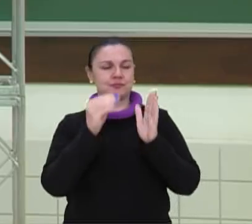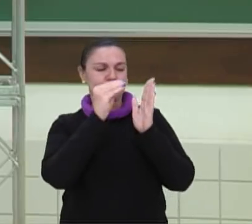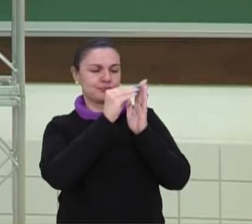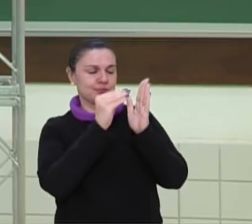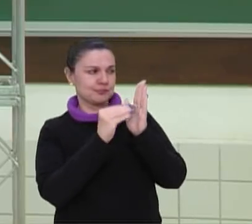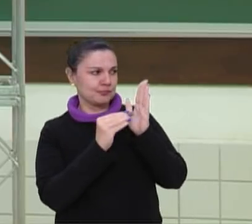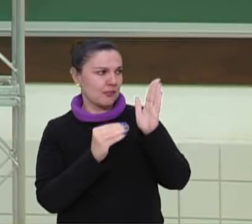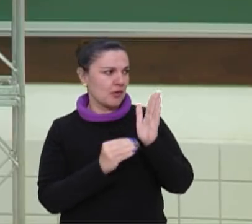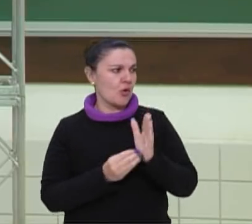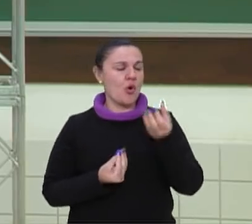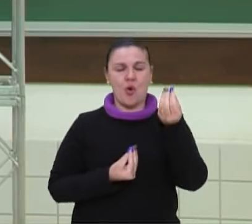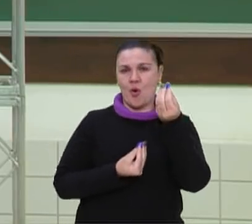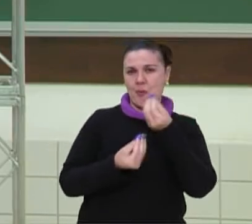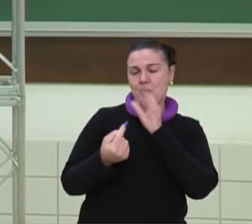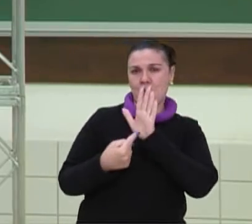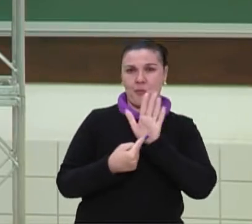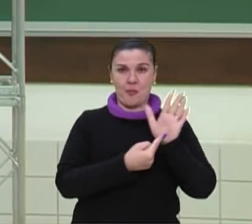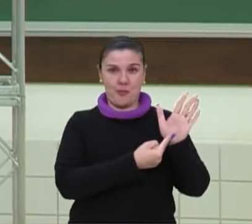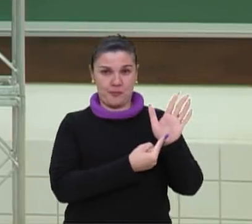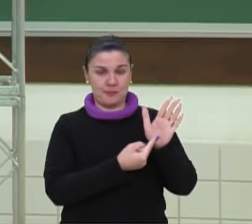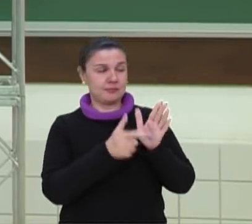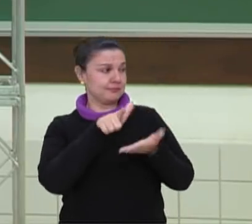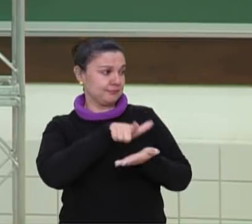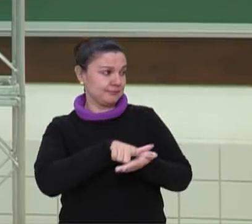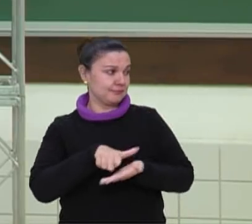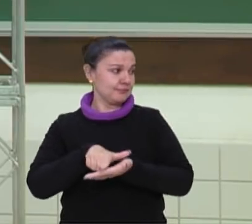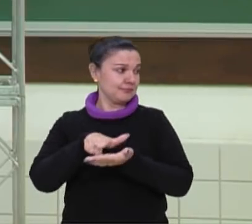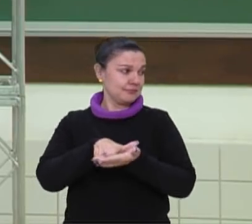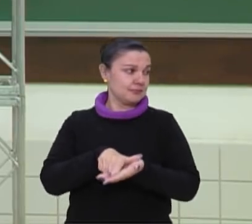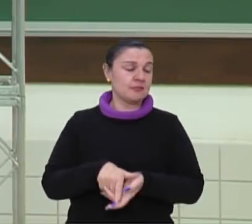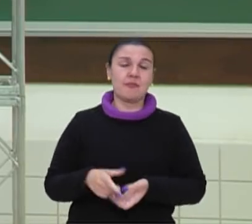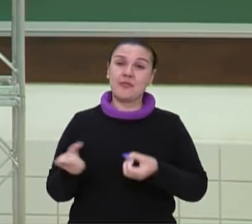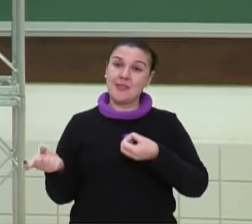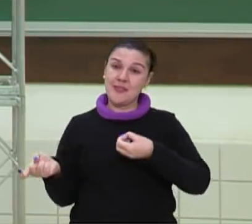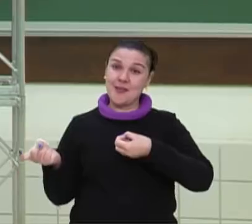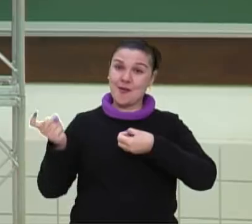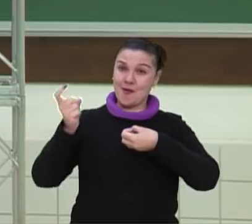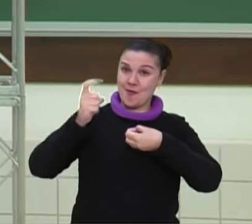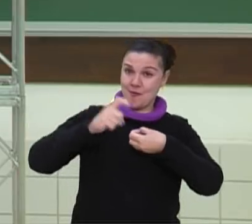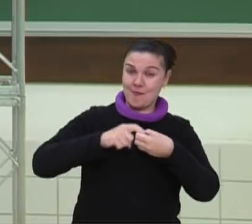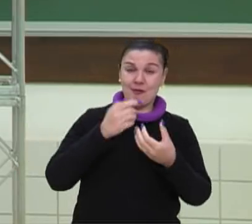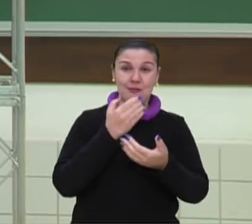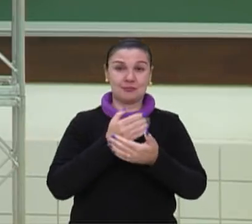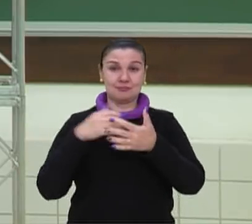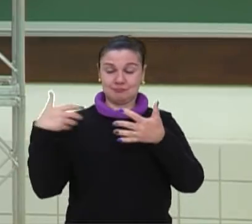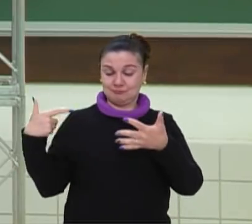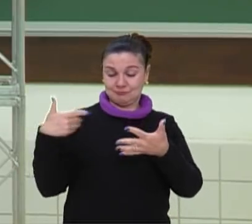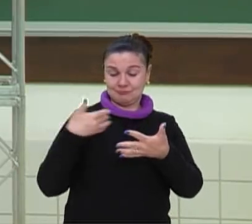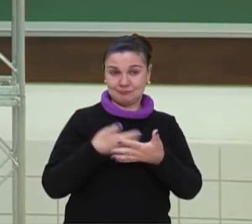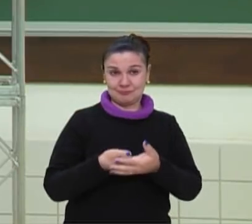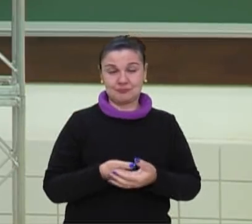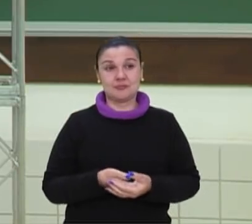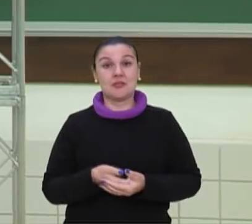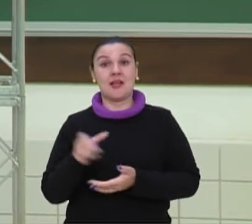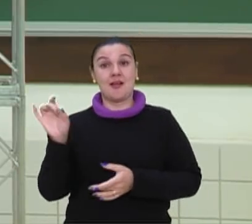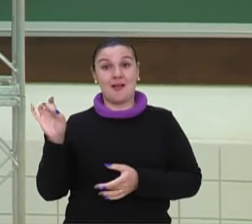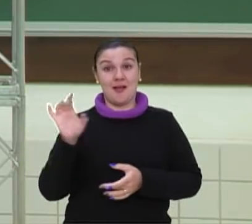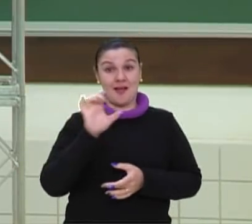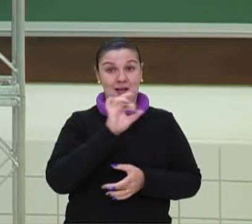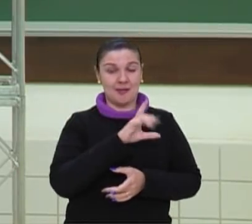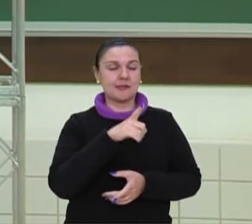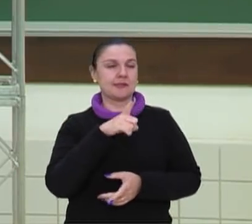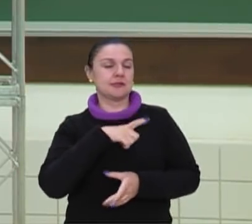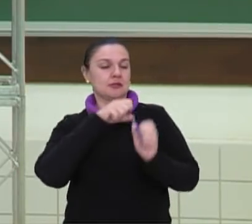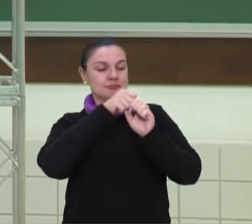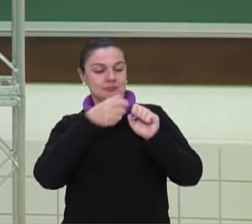definição, ou como representar isso no papel, né? Voltem na aula, revisem, tá bom? Cada elemento tem a